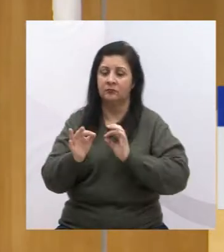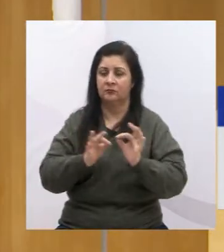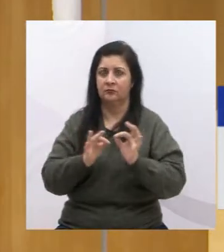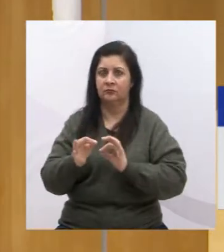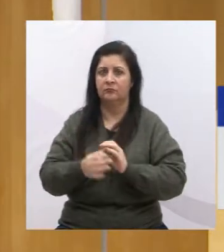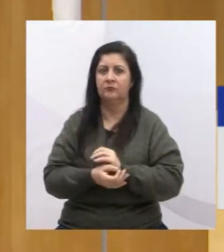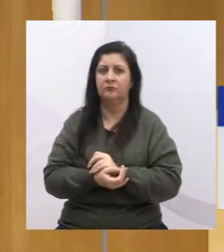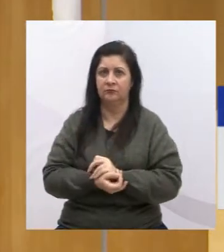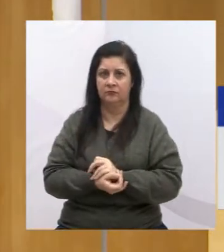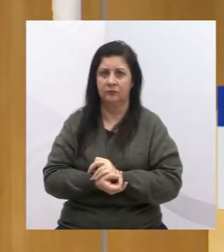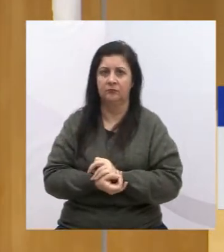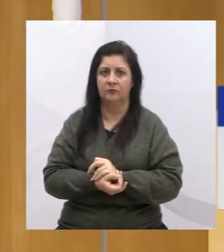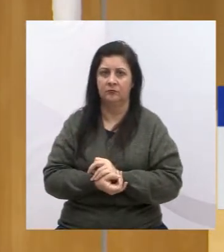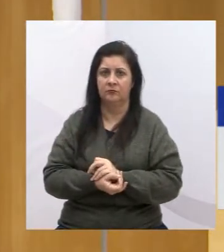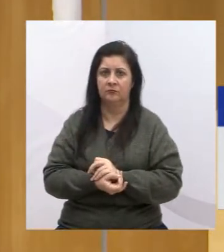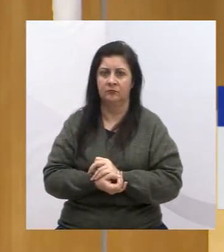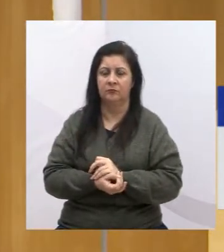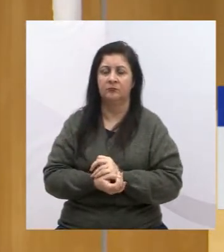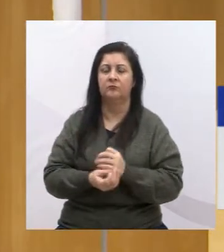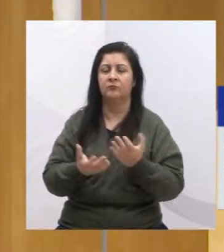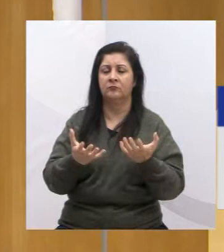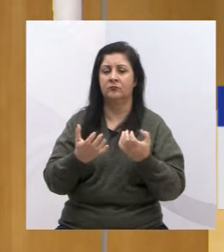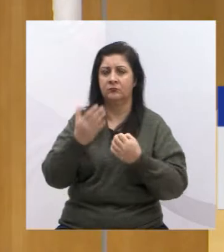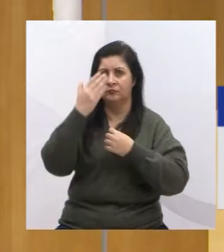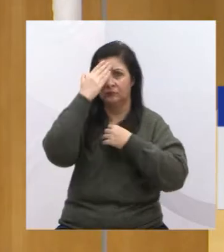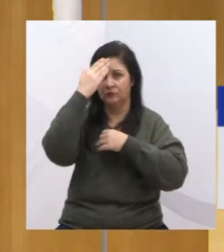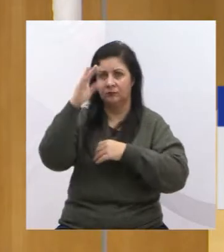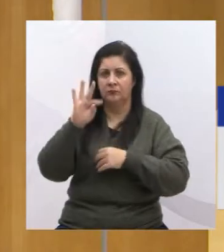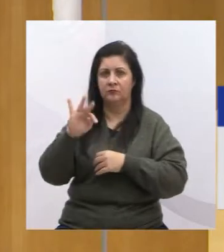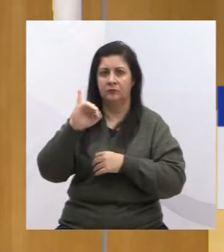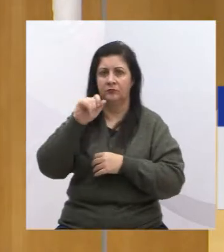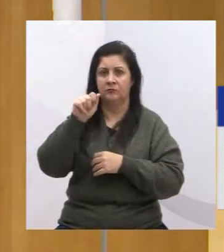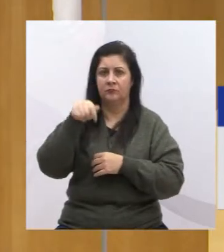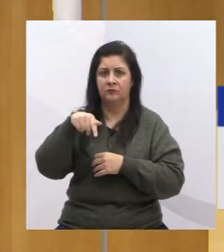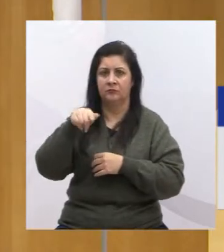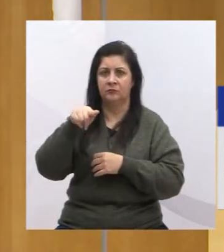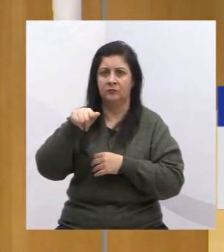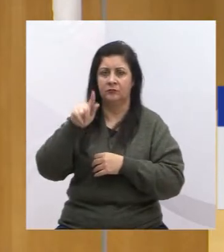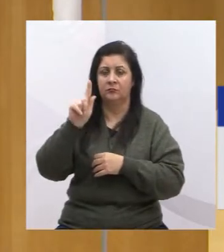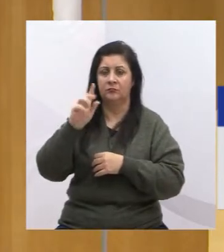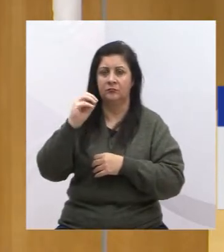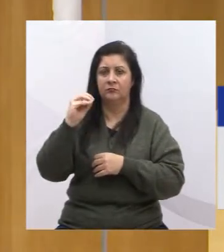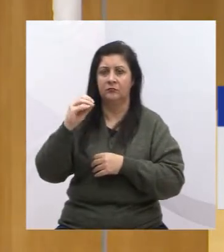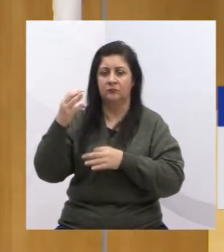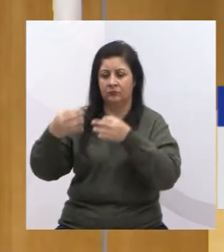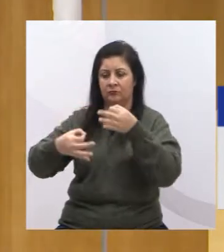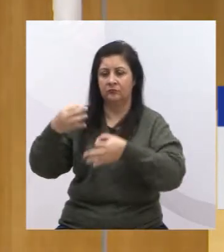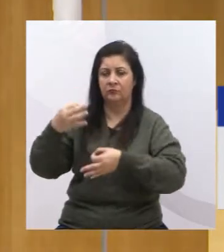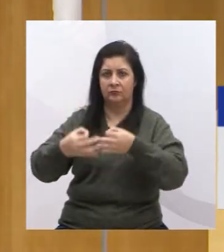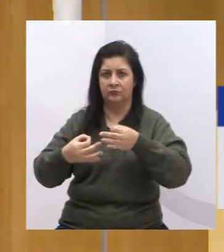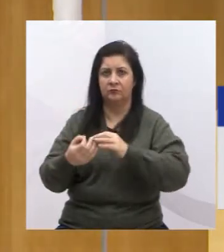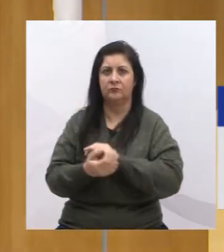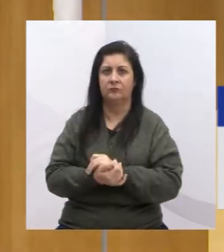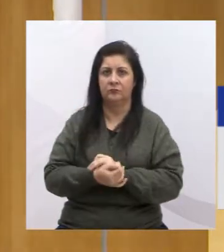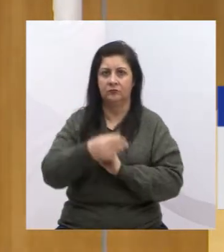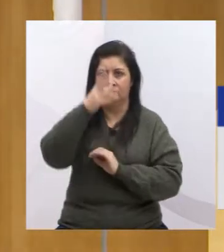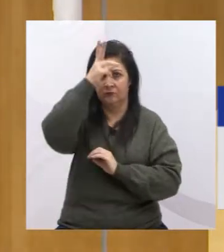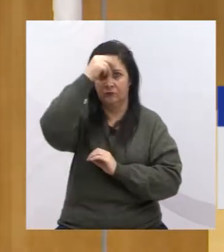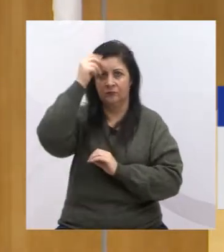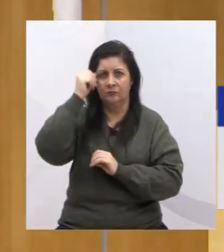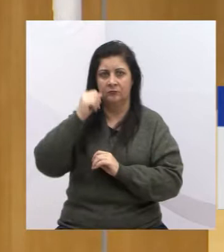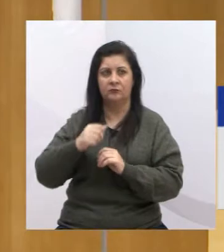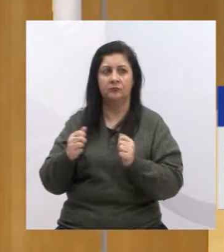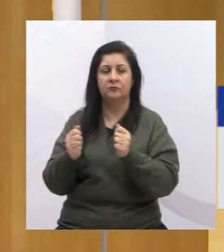elaboração desse projeto. Quero agradecer também o Tiago, do jurídico da Prefeitura, o Tiago que, junto